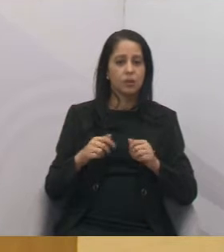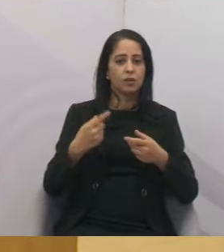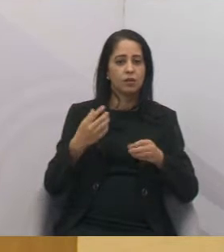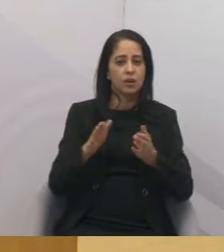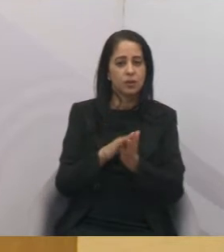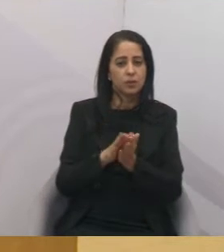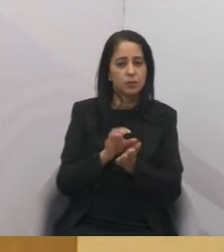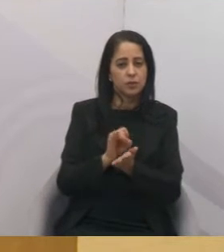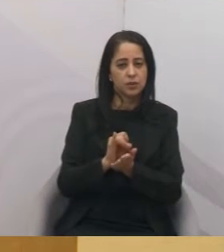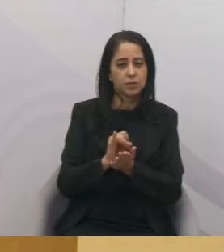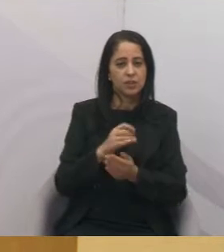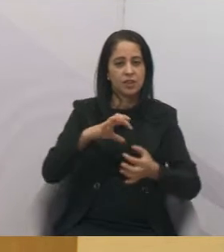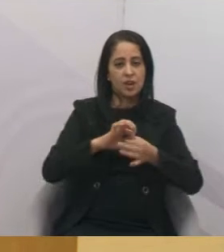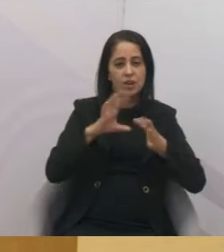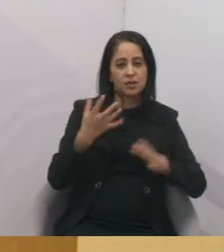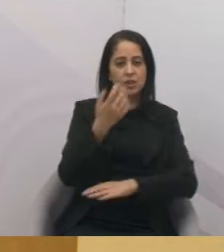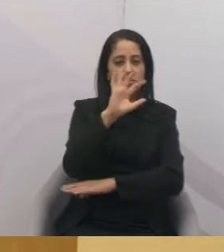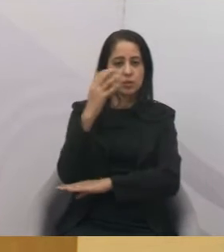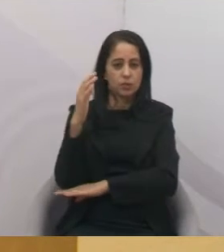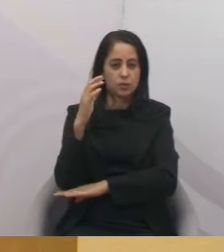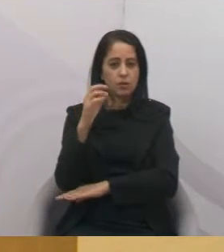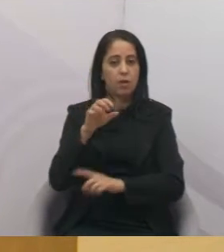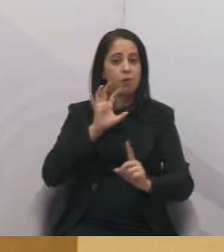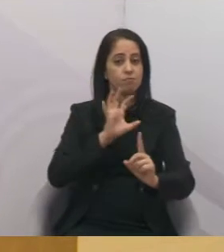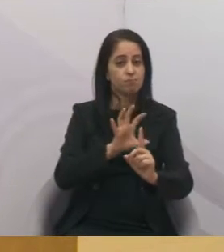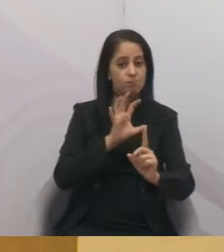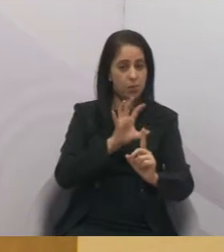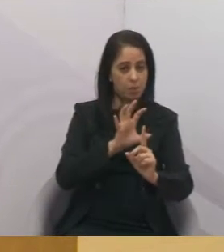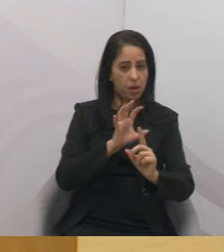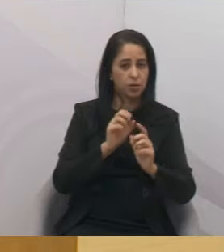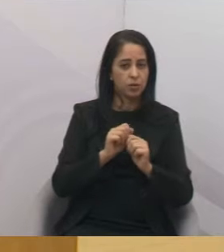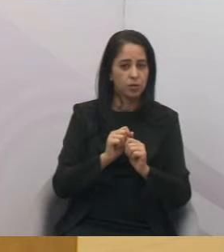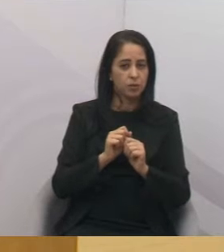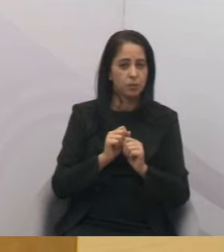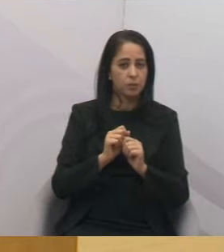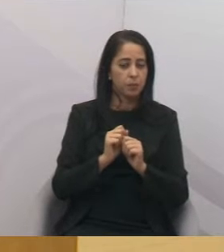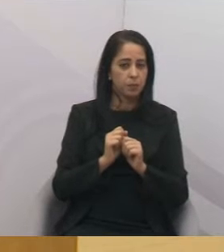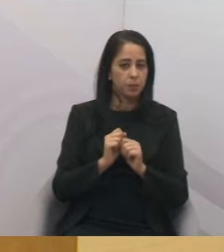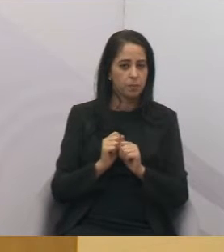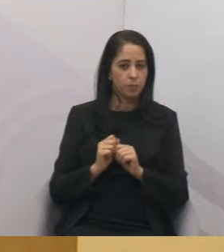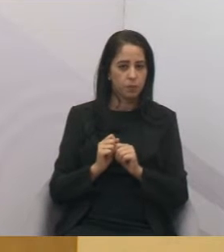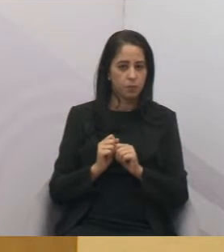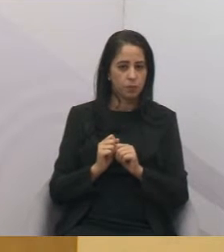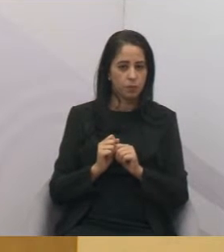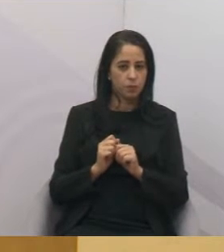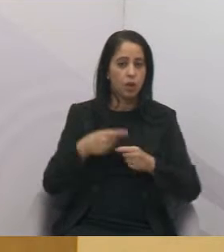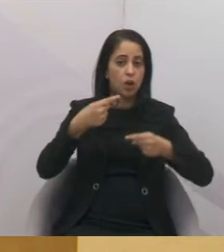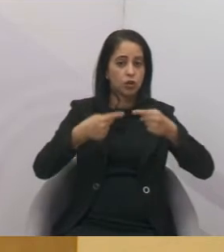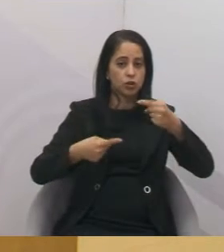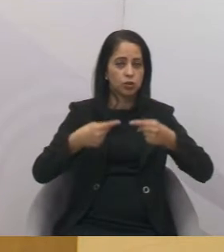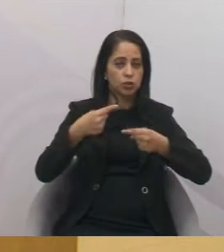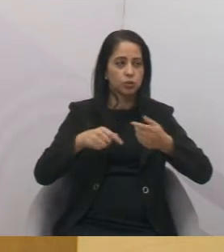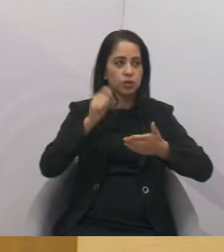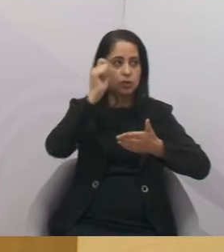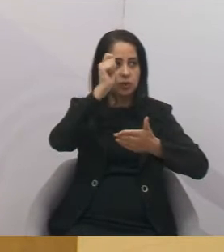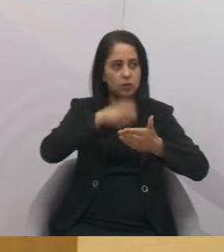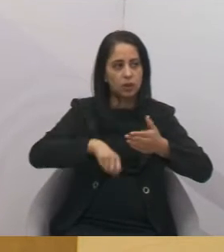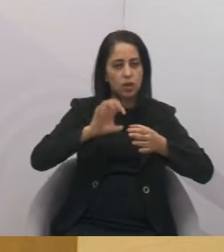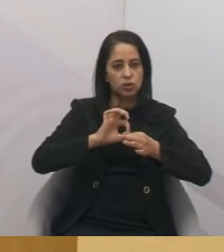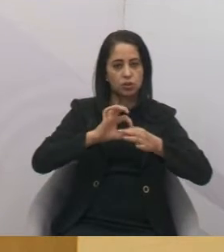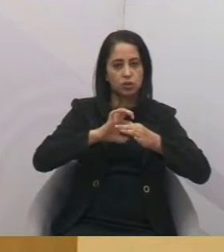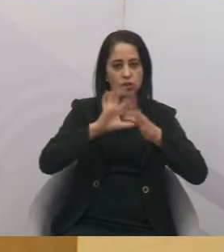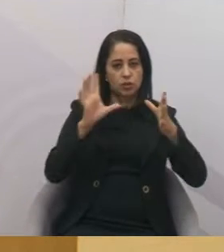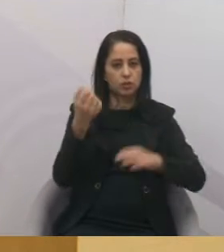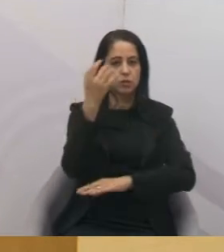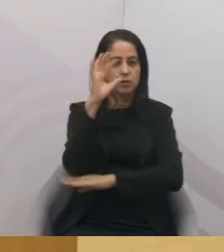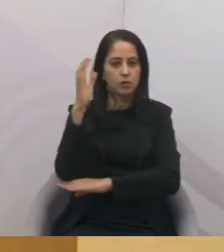o licenciamento ambiental das atividades de impacto local. Com a instituição da taxa de licenciamento